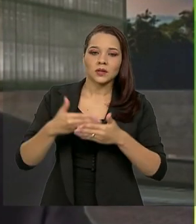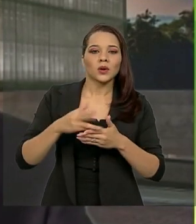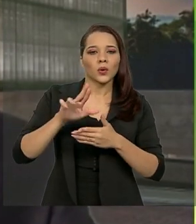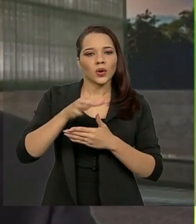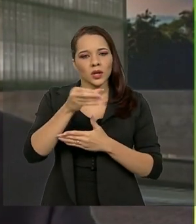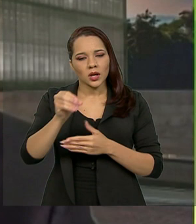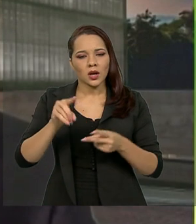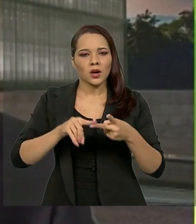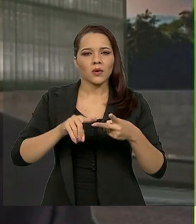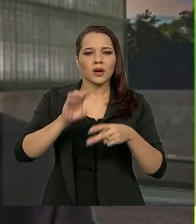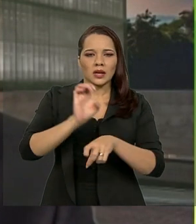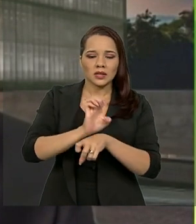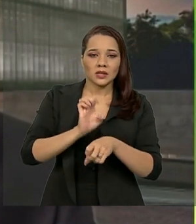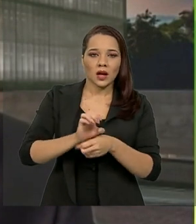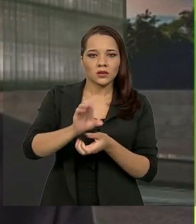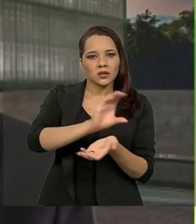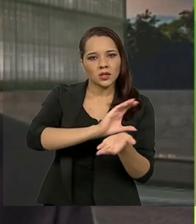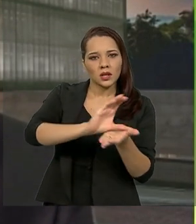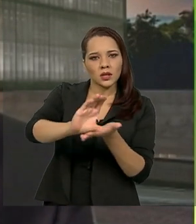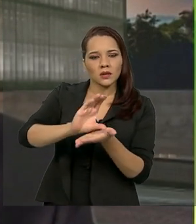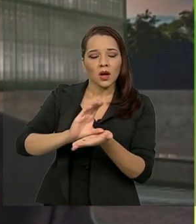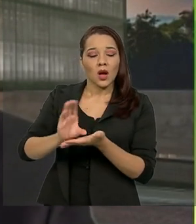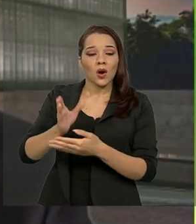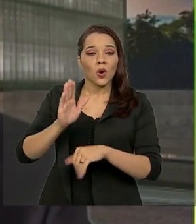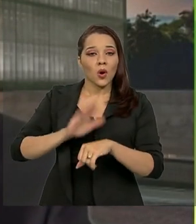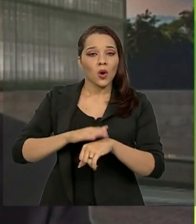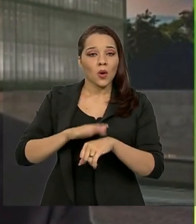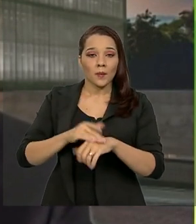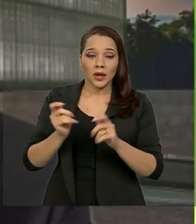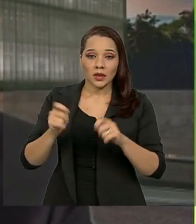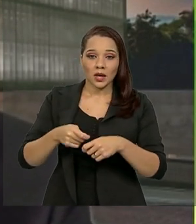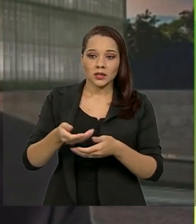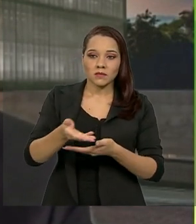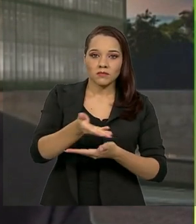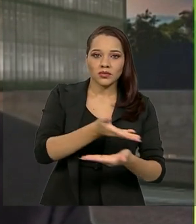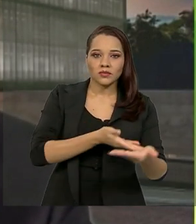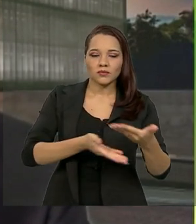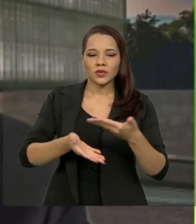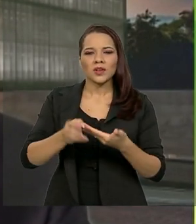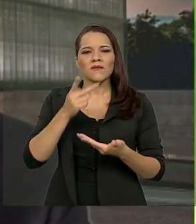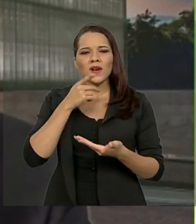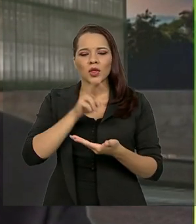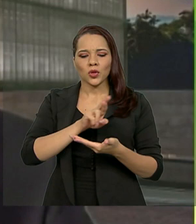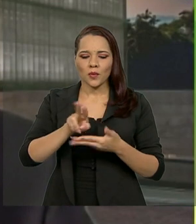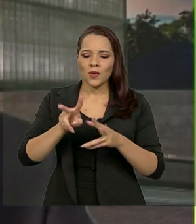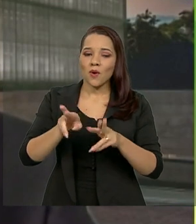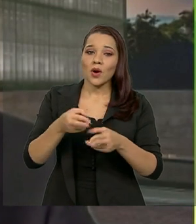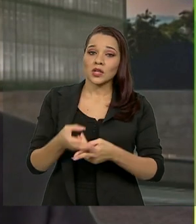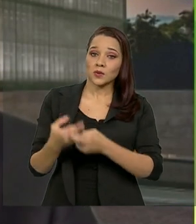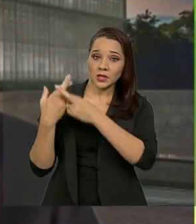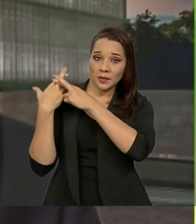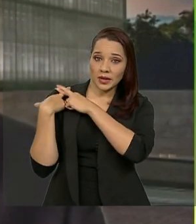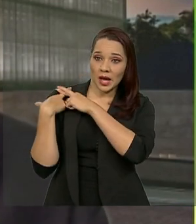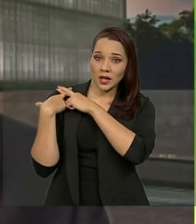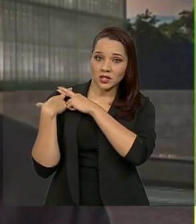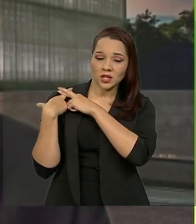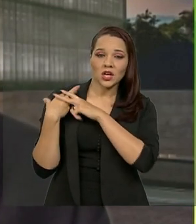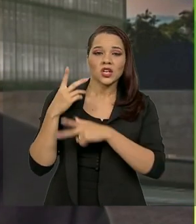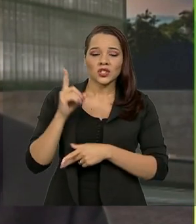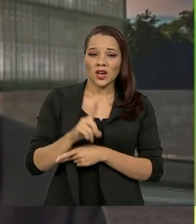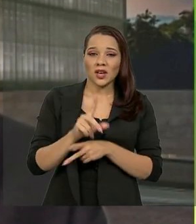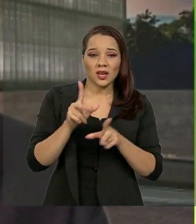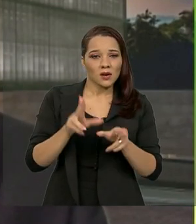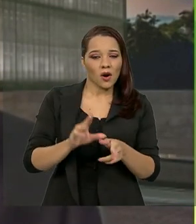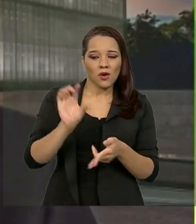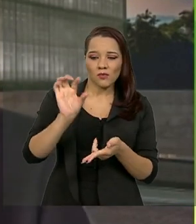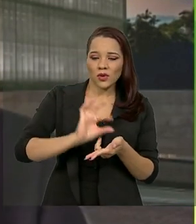Estados transferiram competências, o que nós chamamos de responsabilidades, e não transferiram na mesma